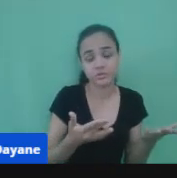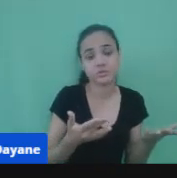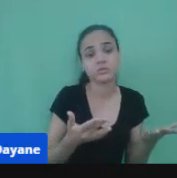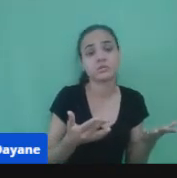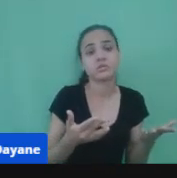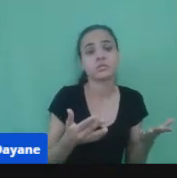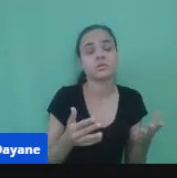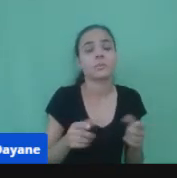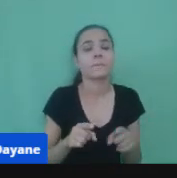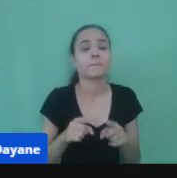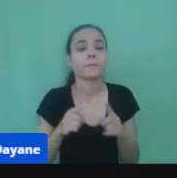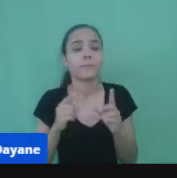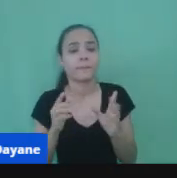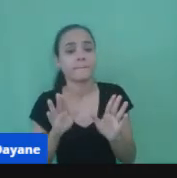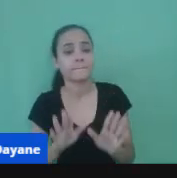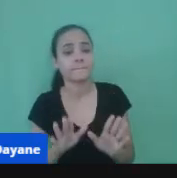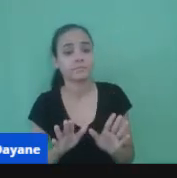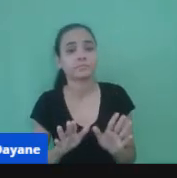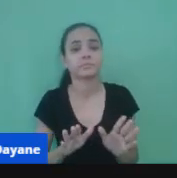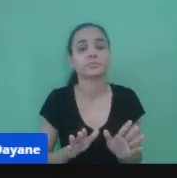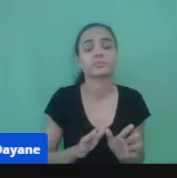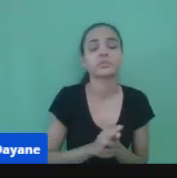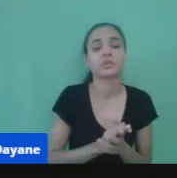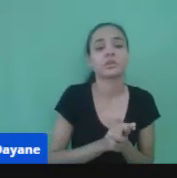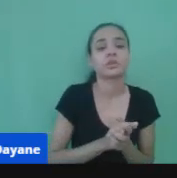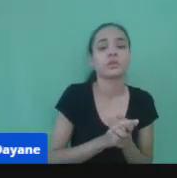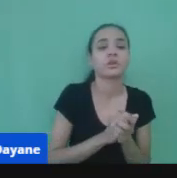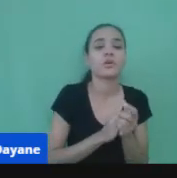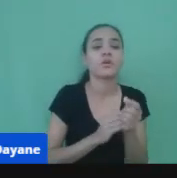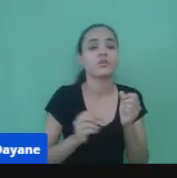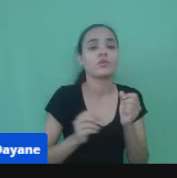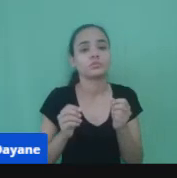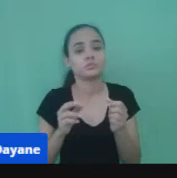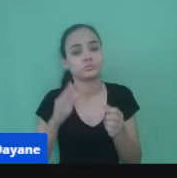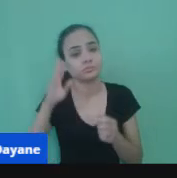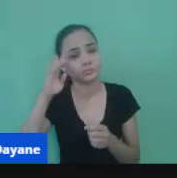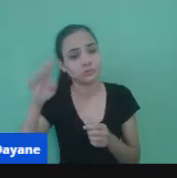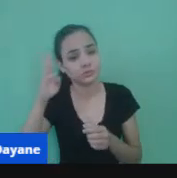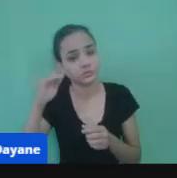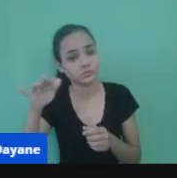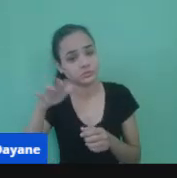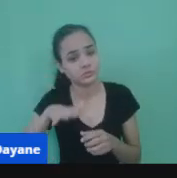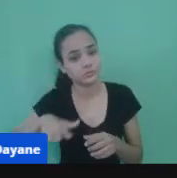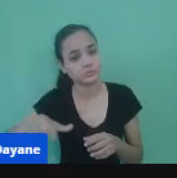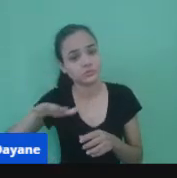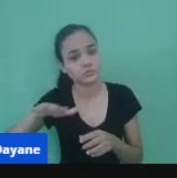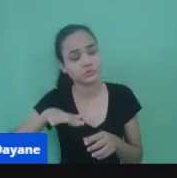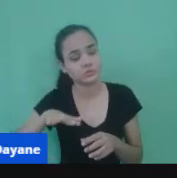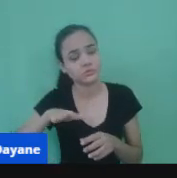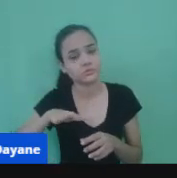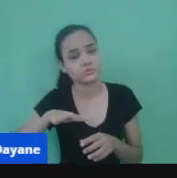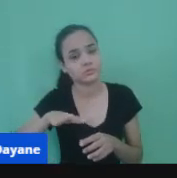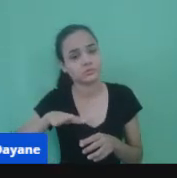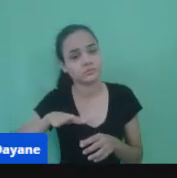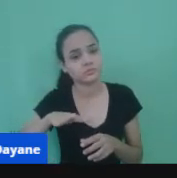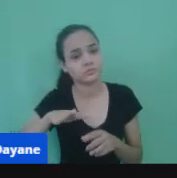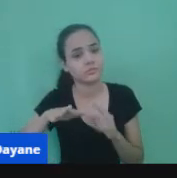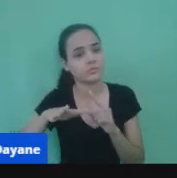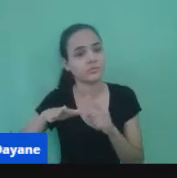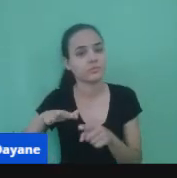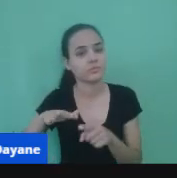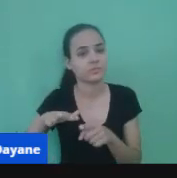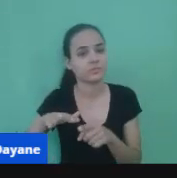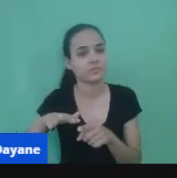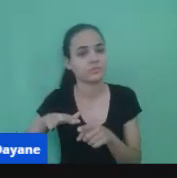representação e pensamento espacial, vai ter ali, além da ampliação gradativa da concepção do que